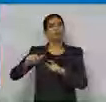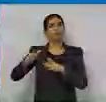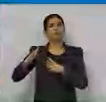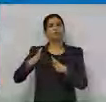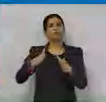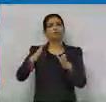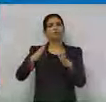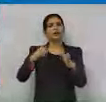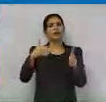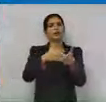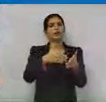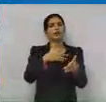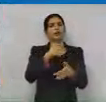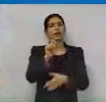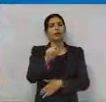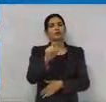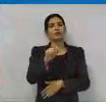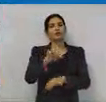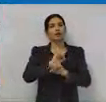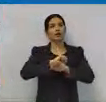azul claro.